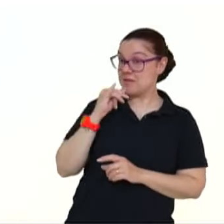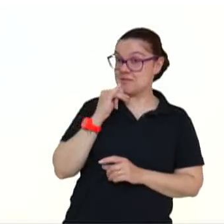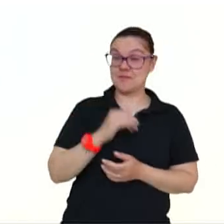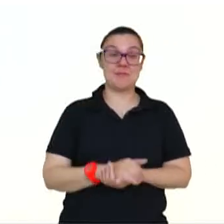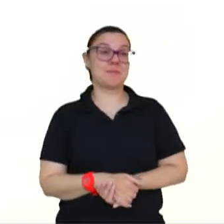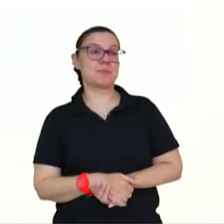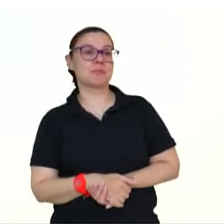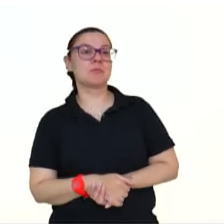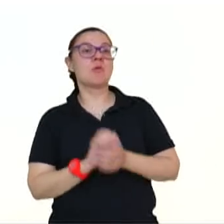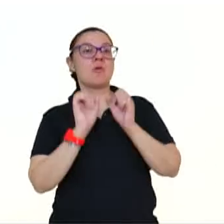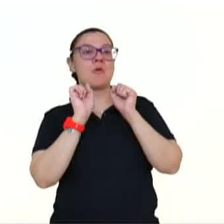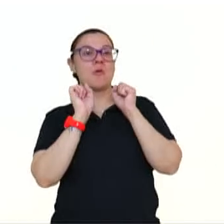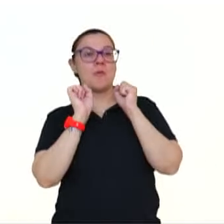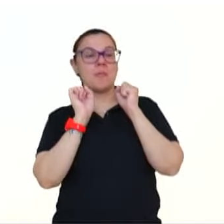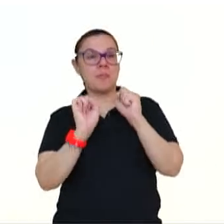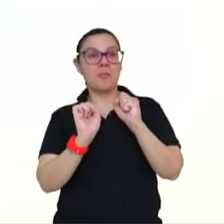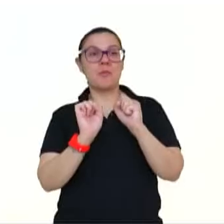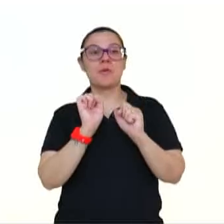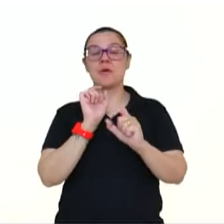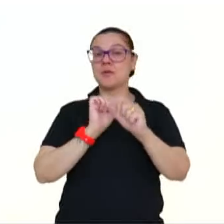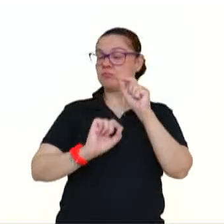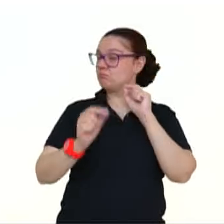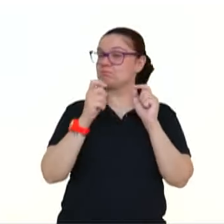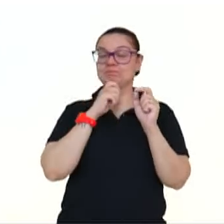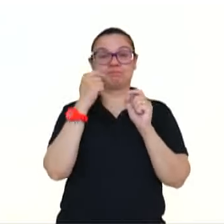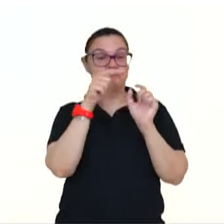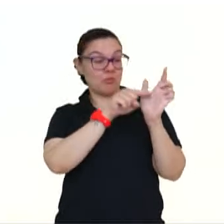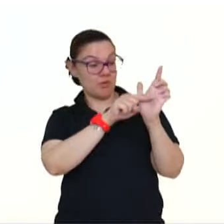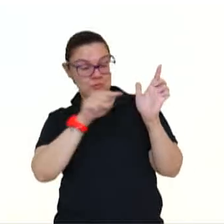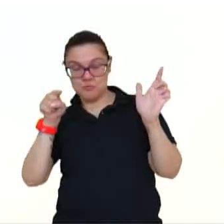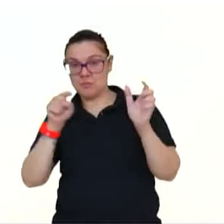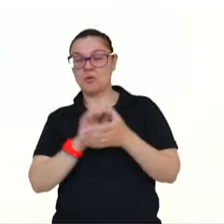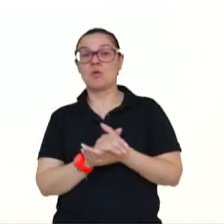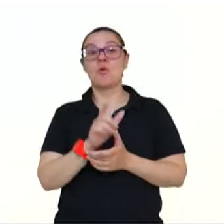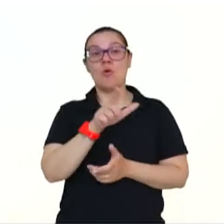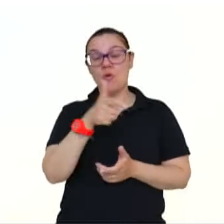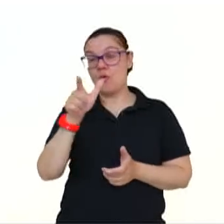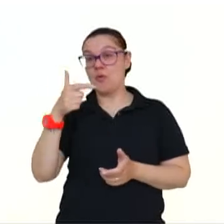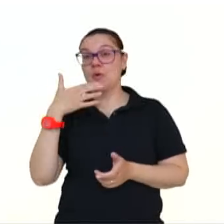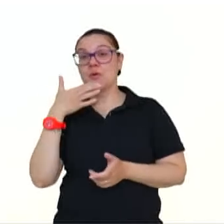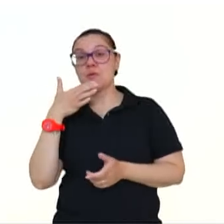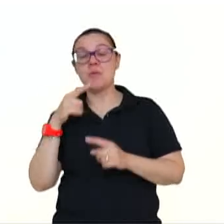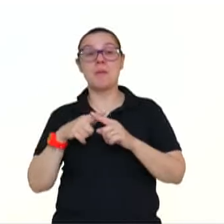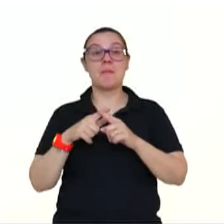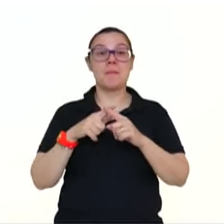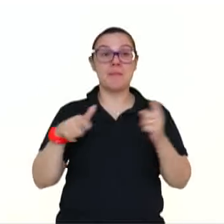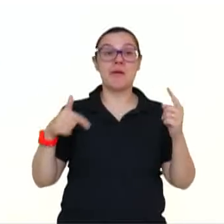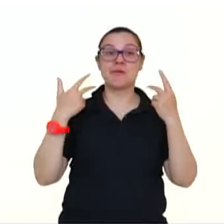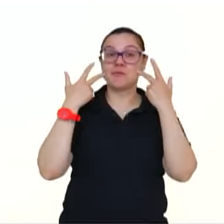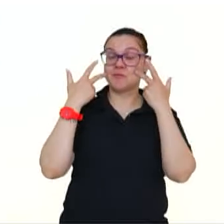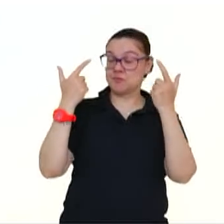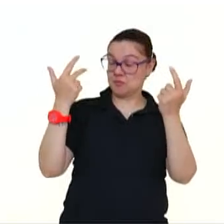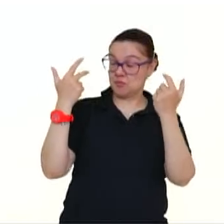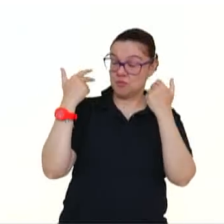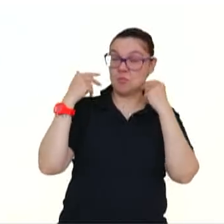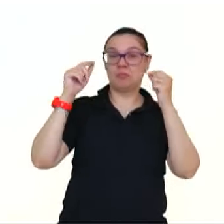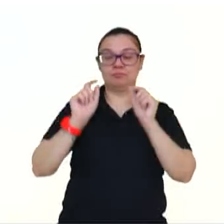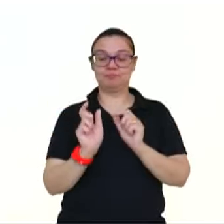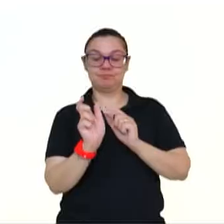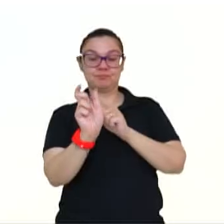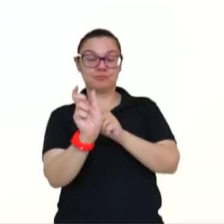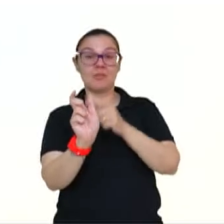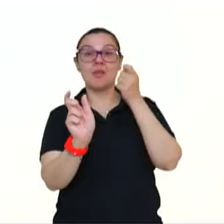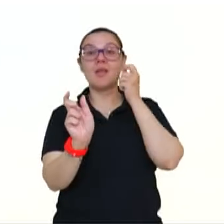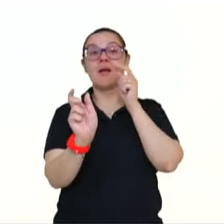exemplo. Pode aparecer sem o sublinhado e também em outras cores. A forma mais comum de apresentação